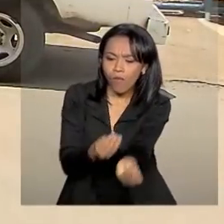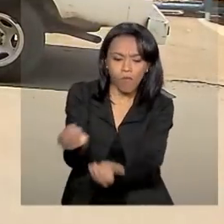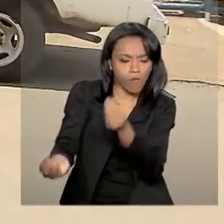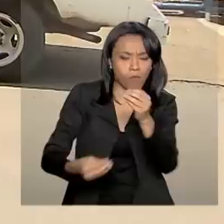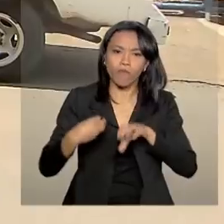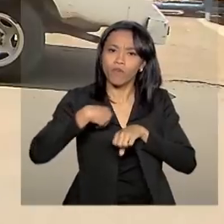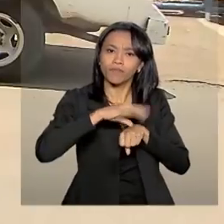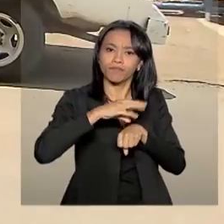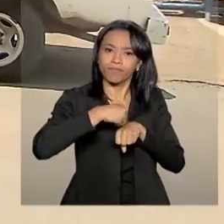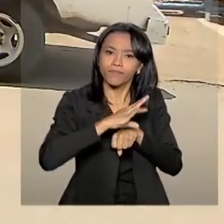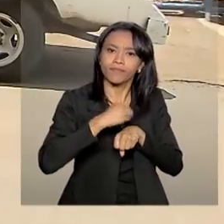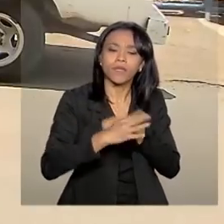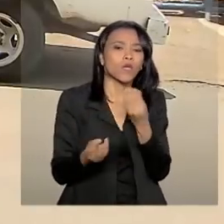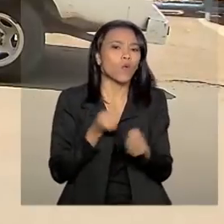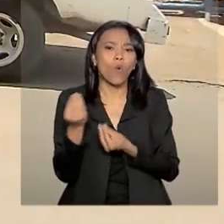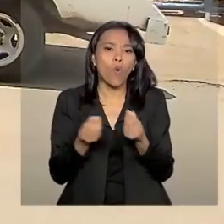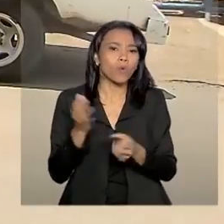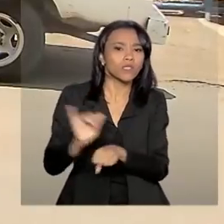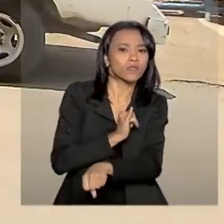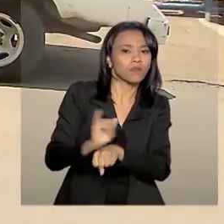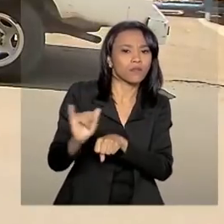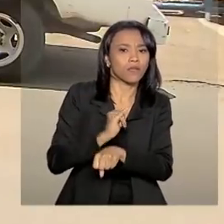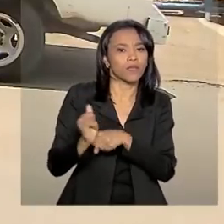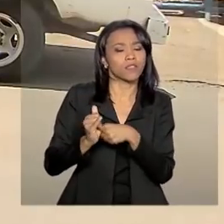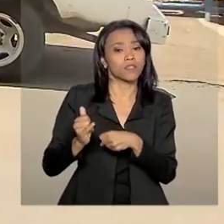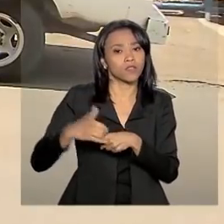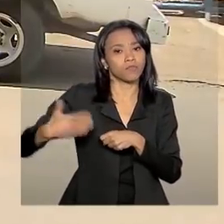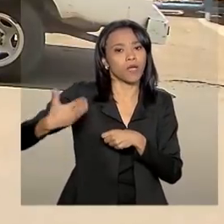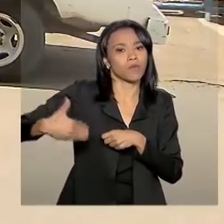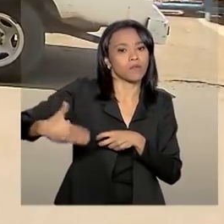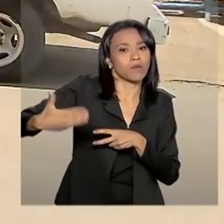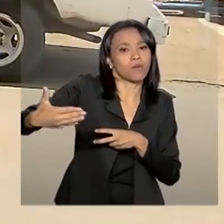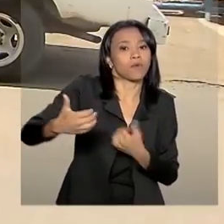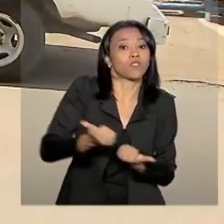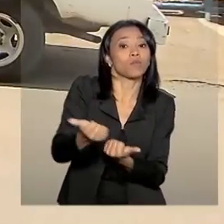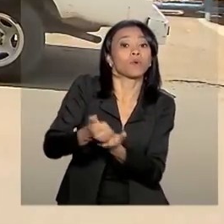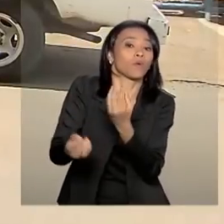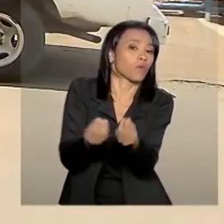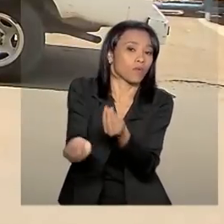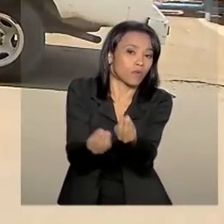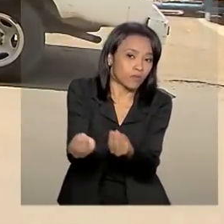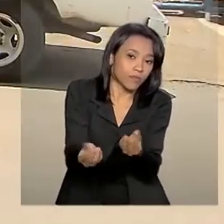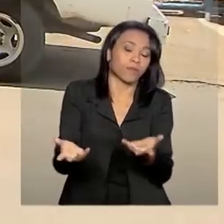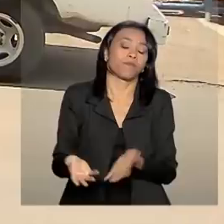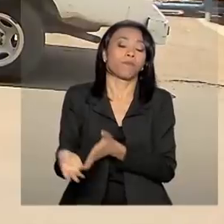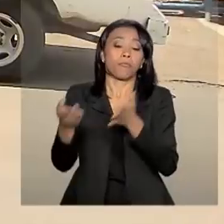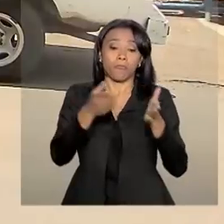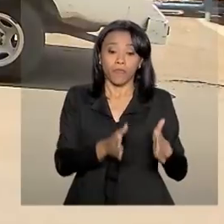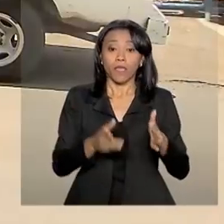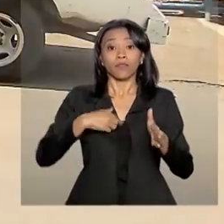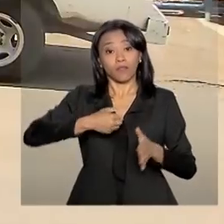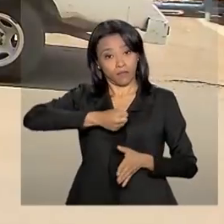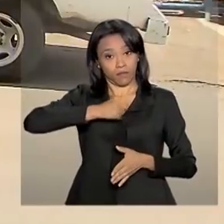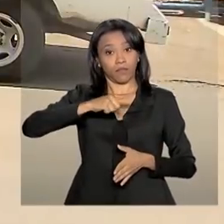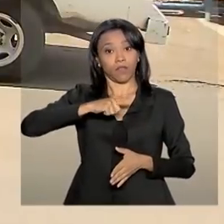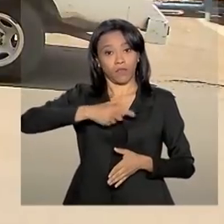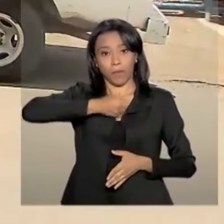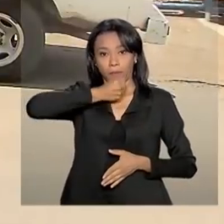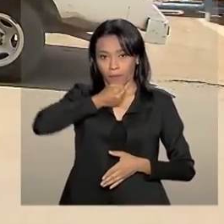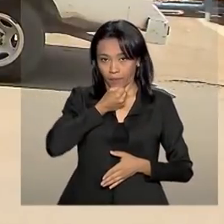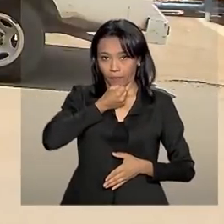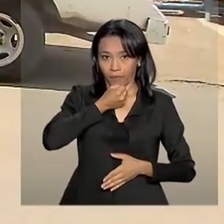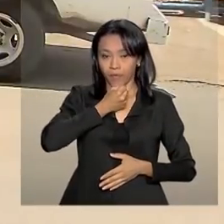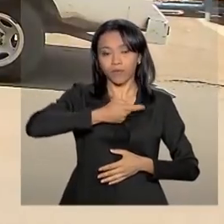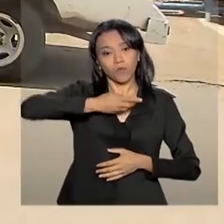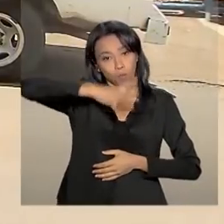os parâmetros sobre como vai funcionar, de como vai funcionar essa cooperação. Em entrevista aos jornalistas, o porta-voz do Corpo de Bombeiros,